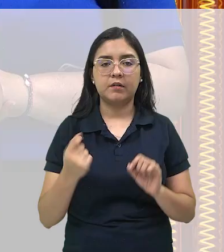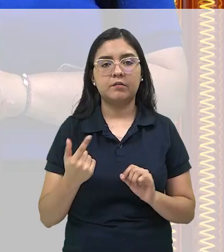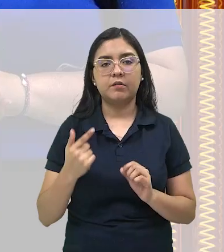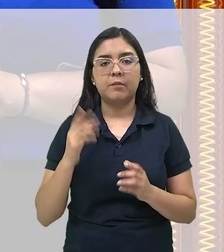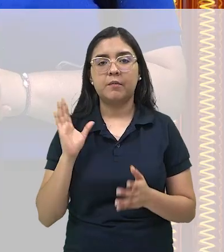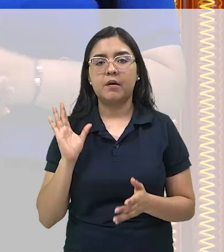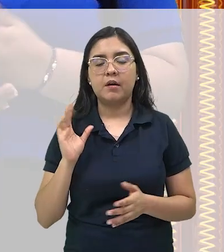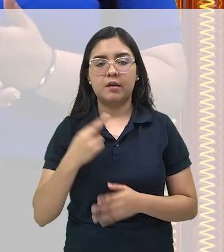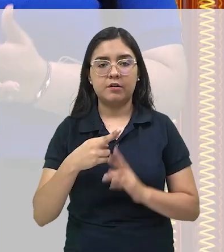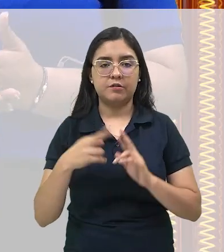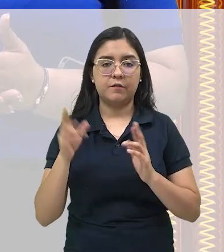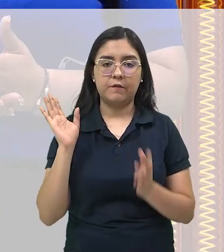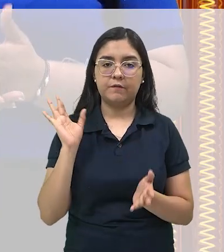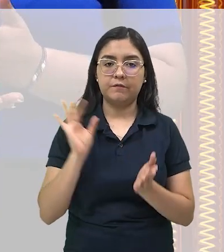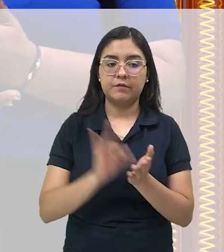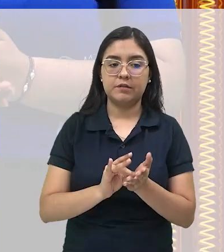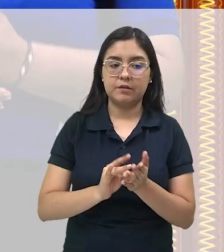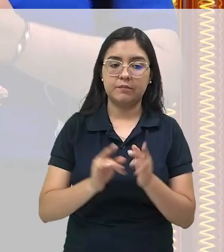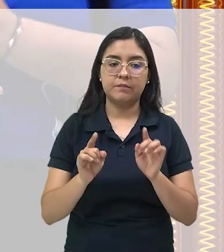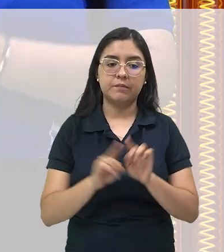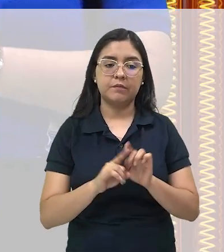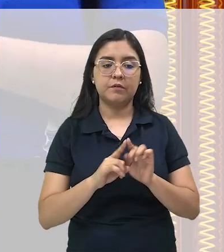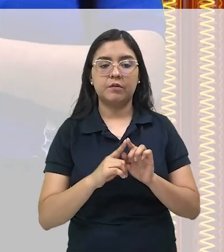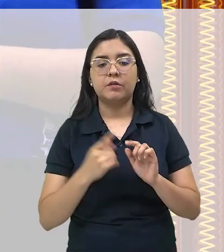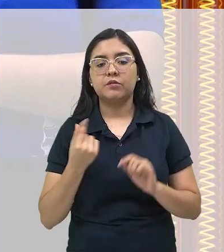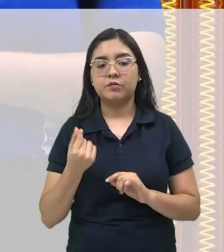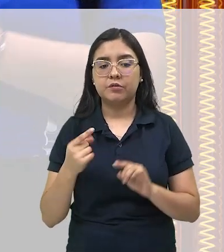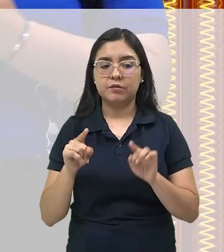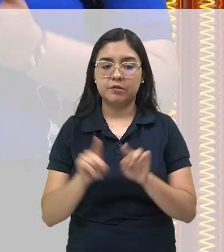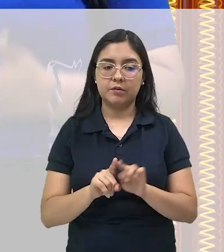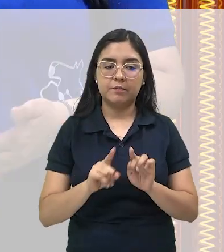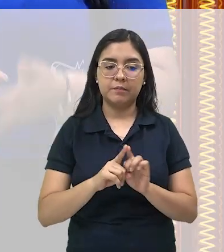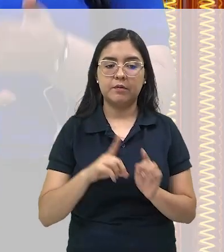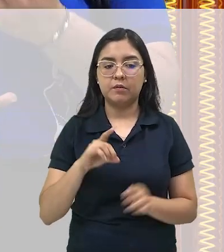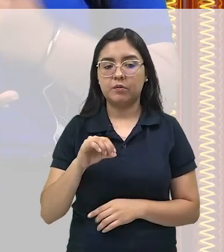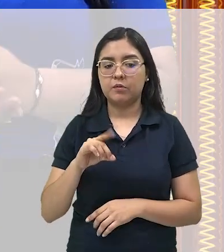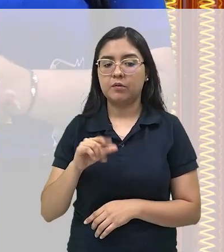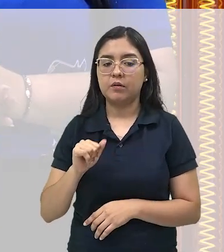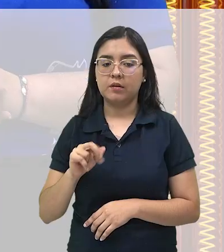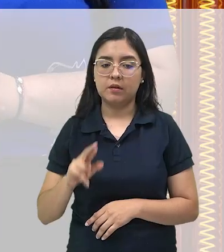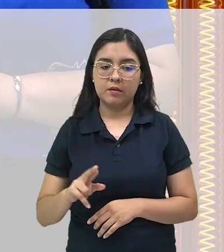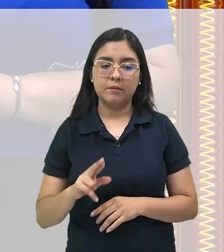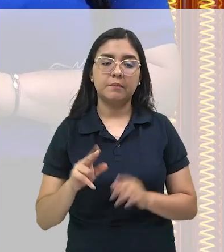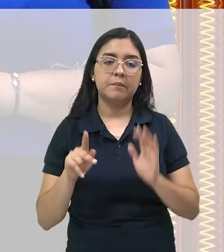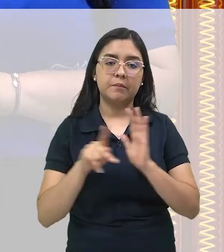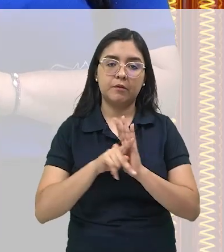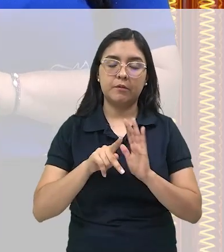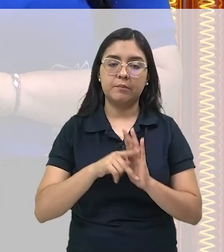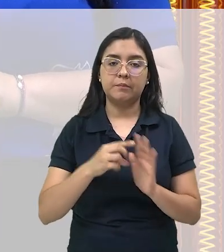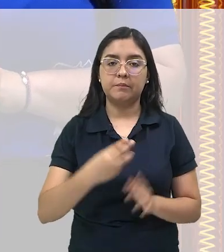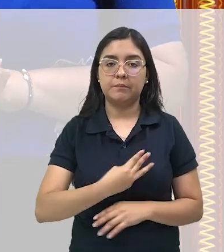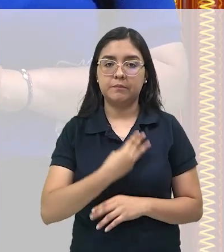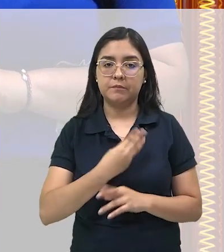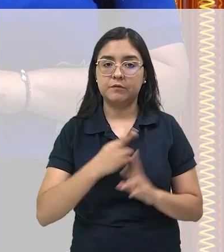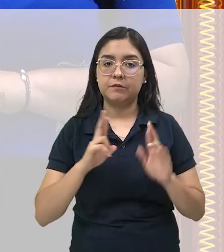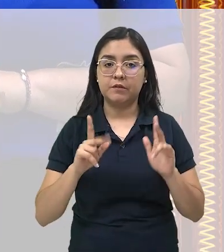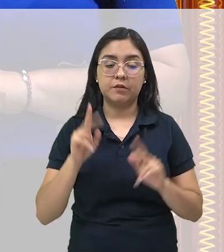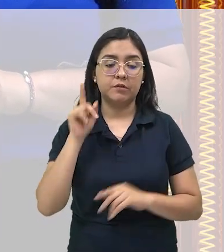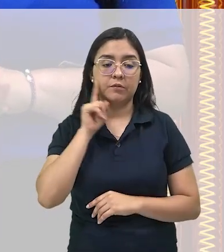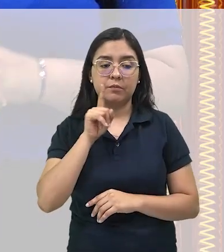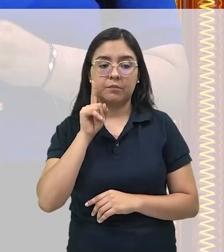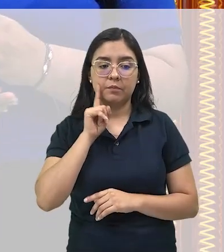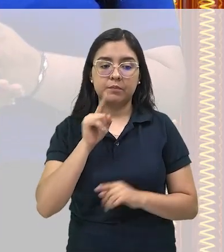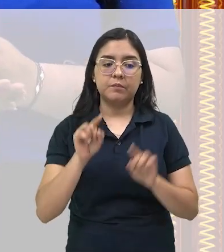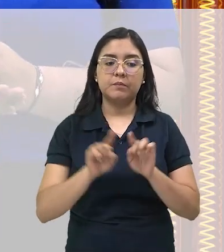oficial no Canadá. A moeda é o dólar canadense, diferente daquele dólar dos Estados Unidos que a gente verificou, e o sistema